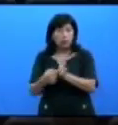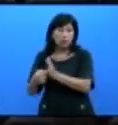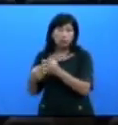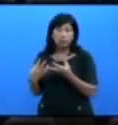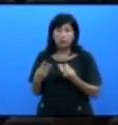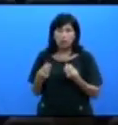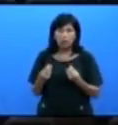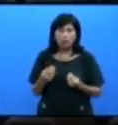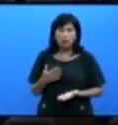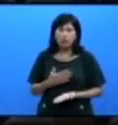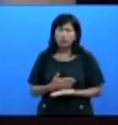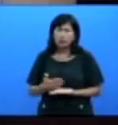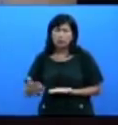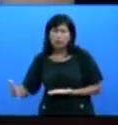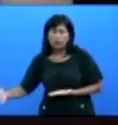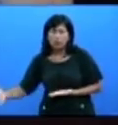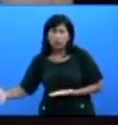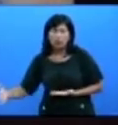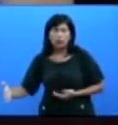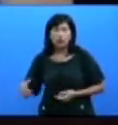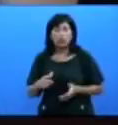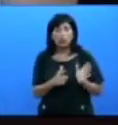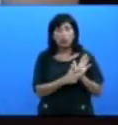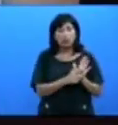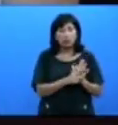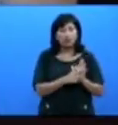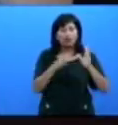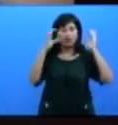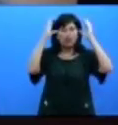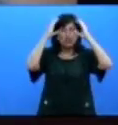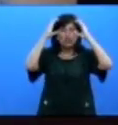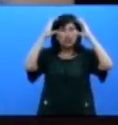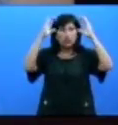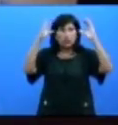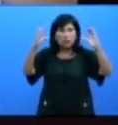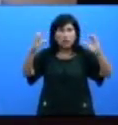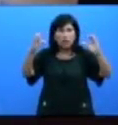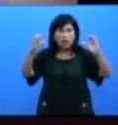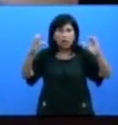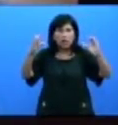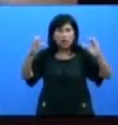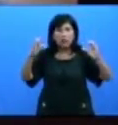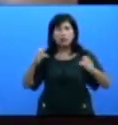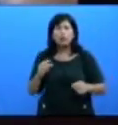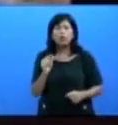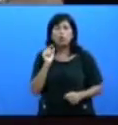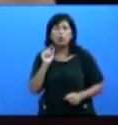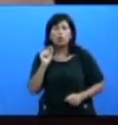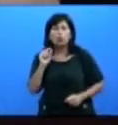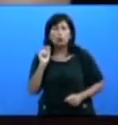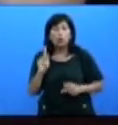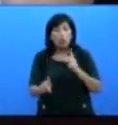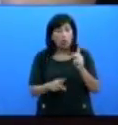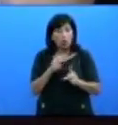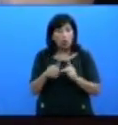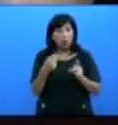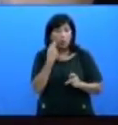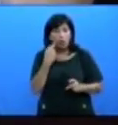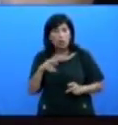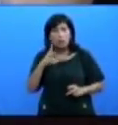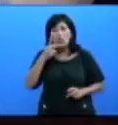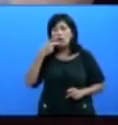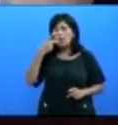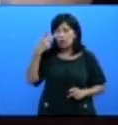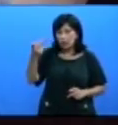emendas em respeito às ideias e às sugestões da comunidade. Porque, como já disse a